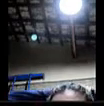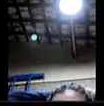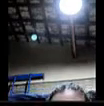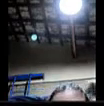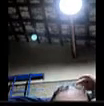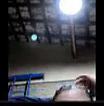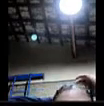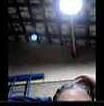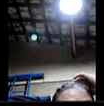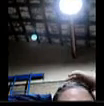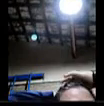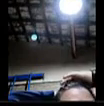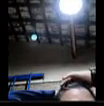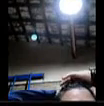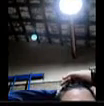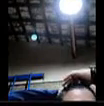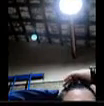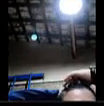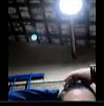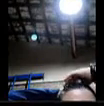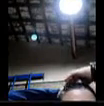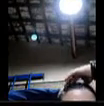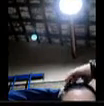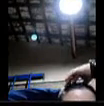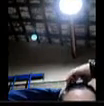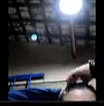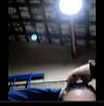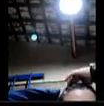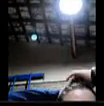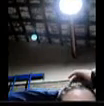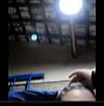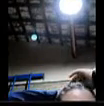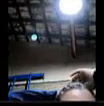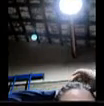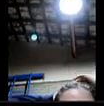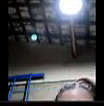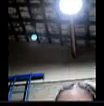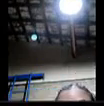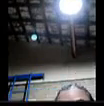com que a criança se sinta um pouco mais tranquila em relação à própria dificuldade.